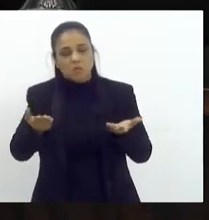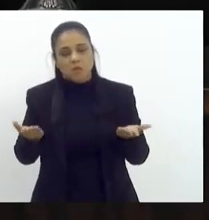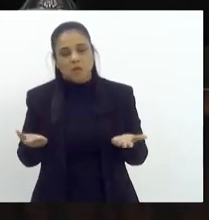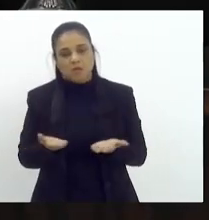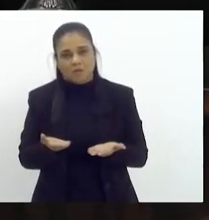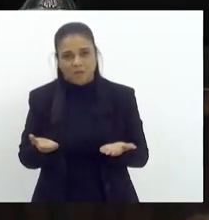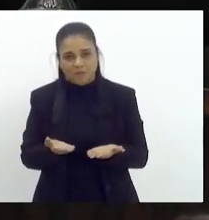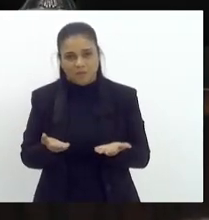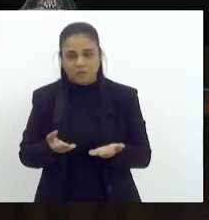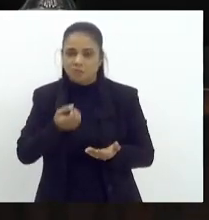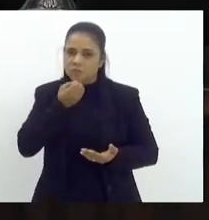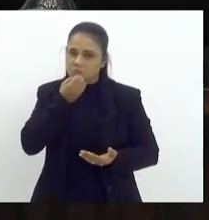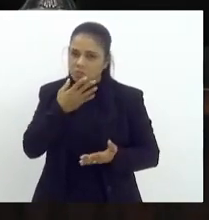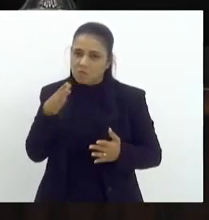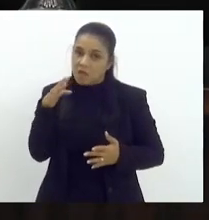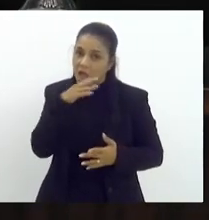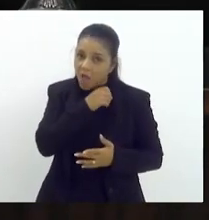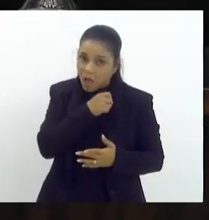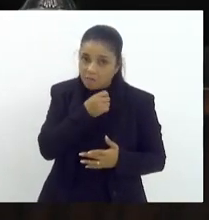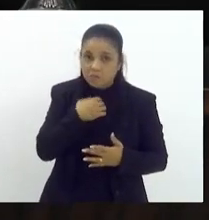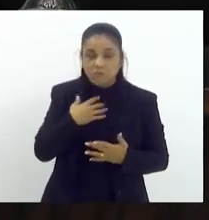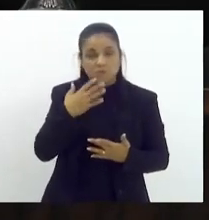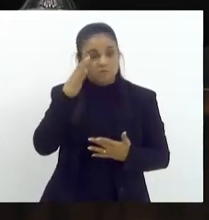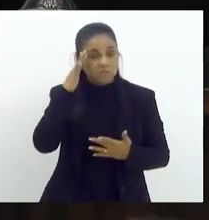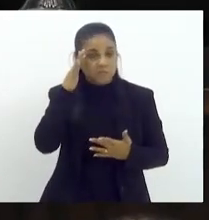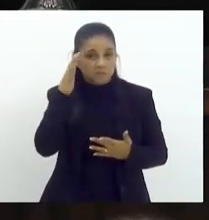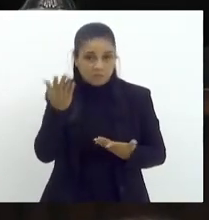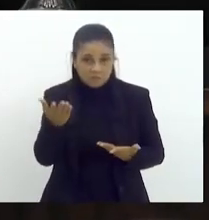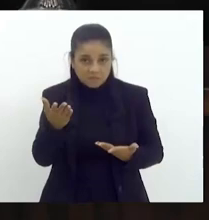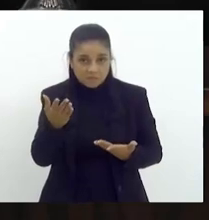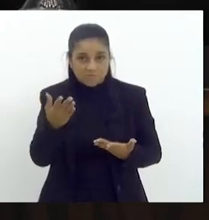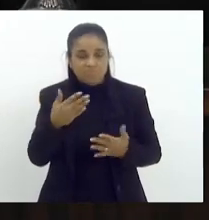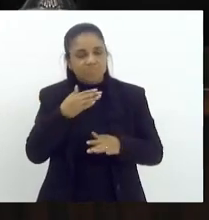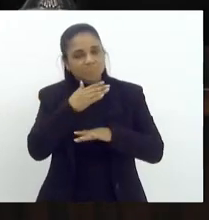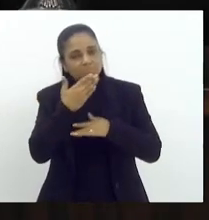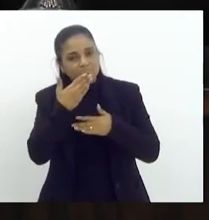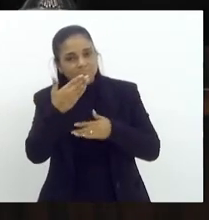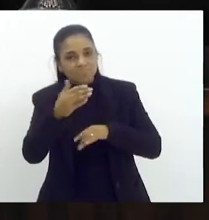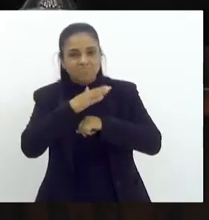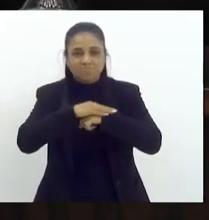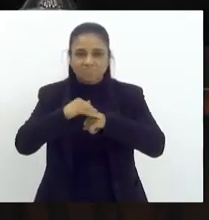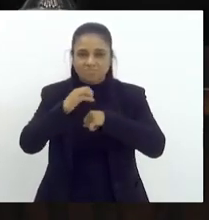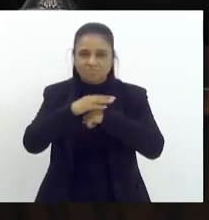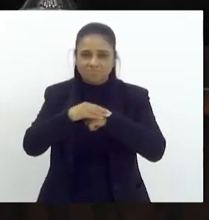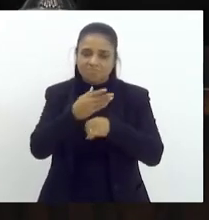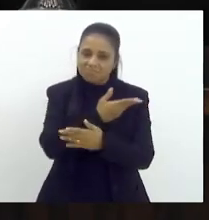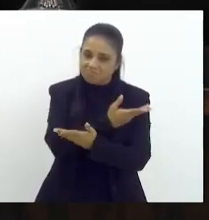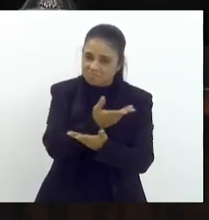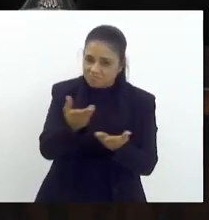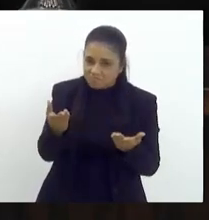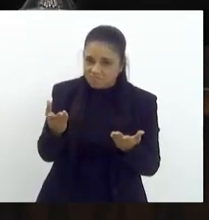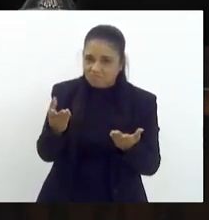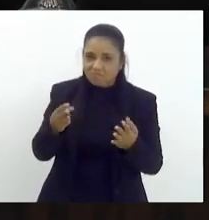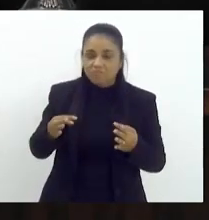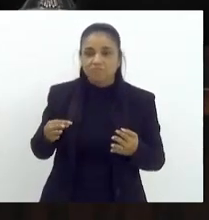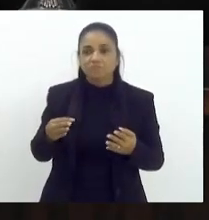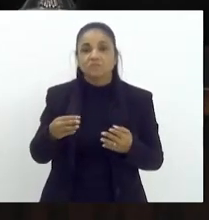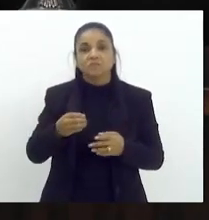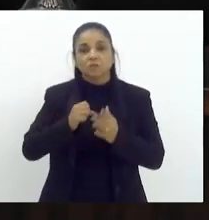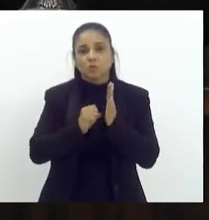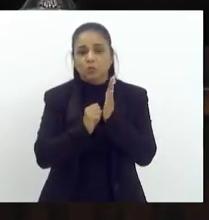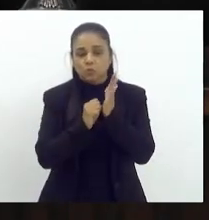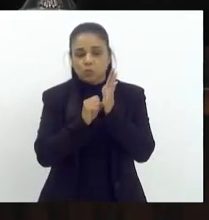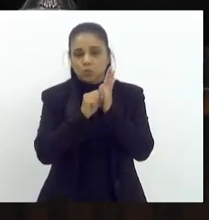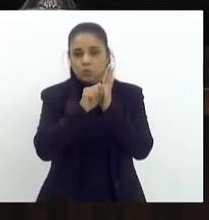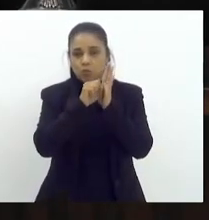acabou muito mais rápido que a gente imaginava e peço carinhosamente que todos que puderem lá no oitavo andar porque